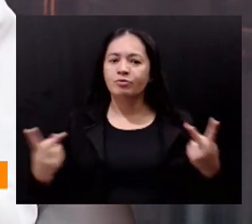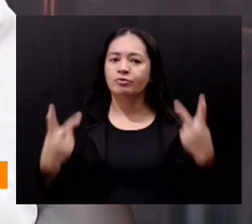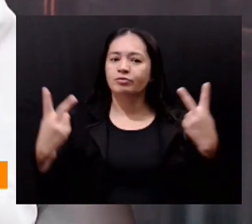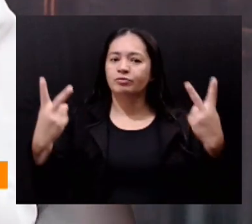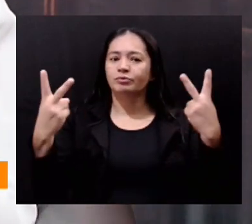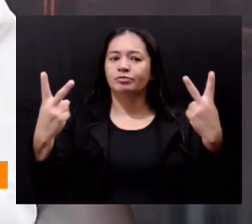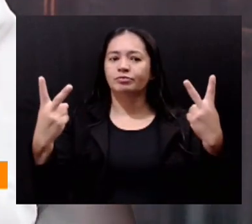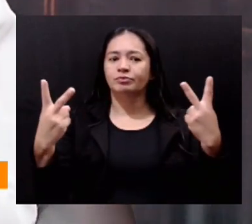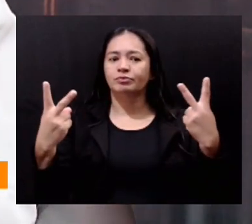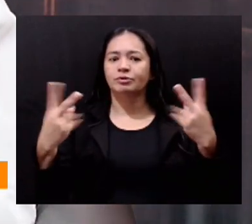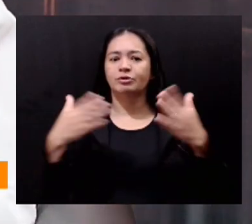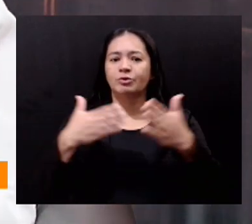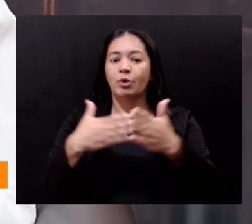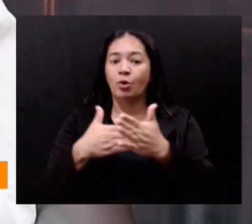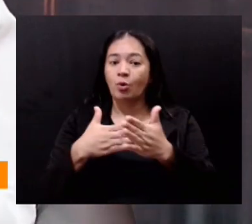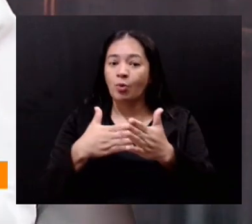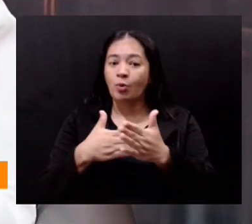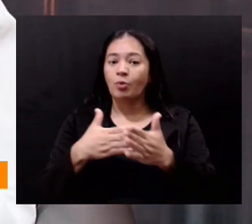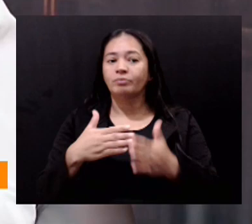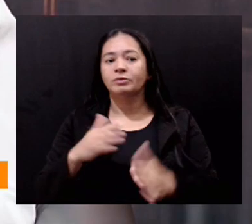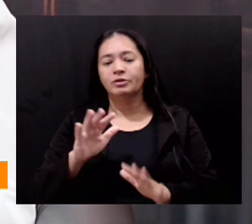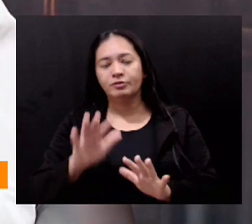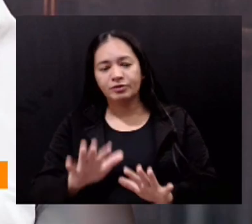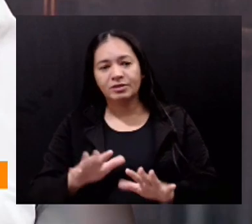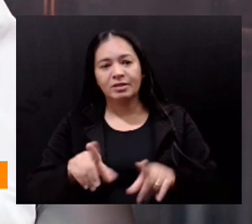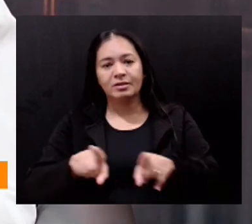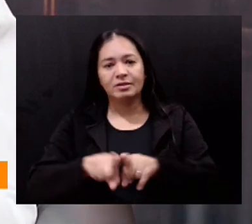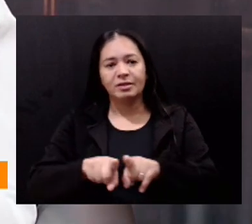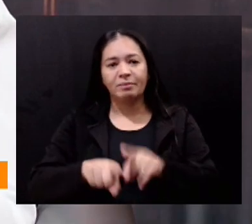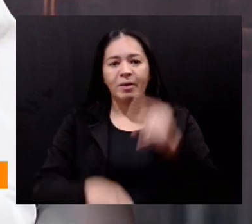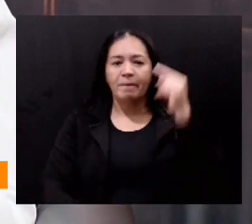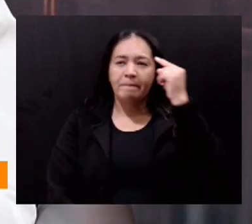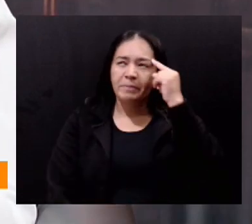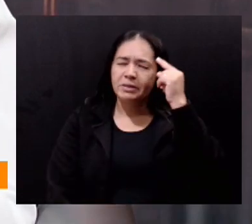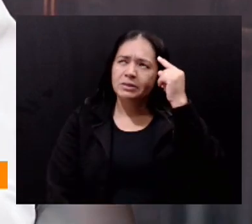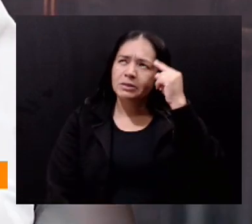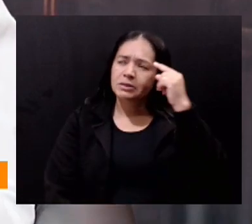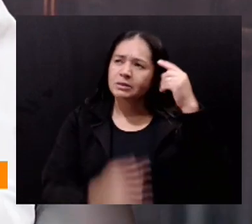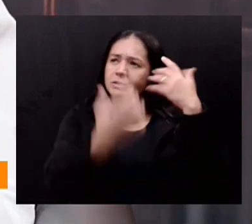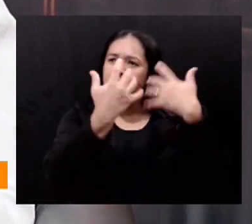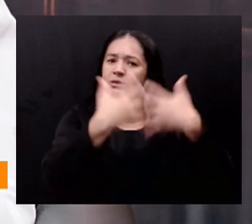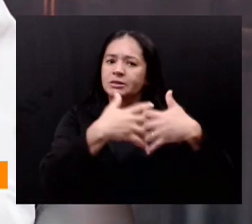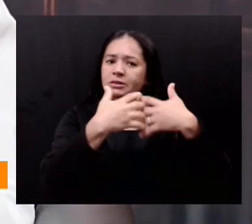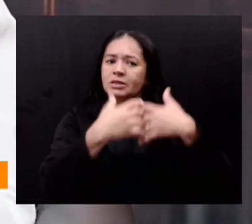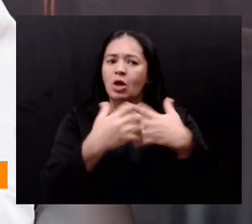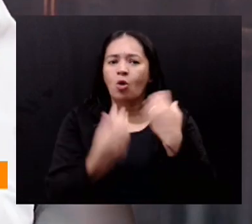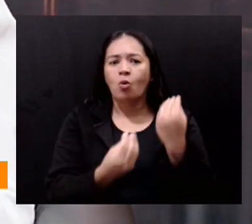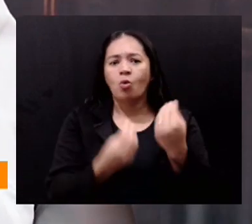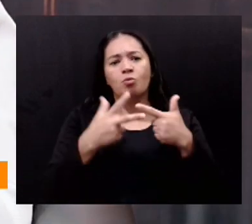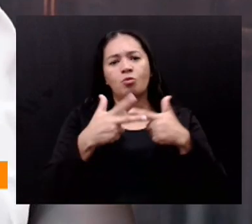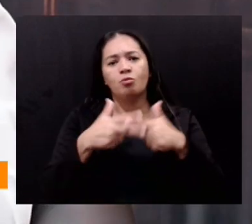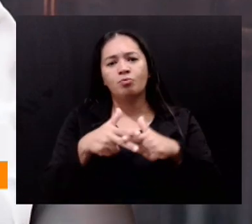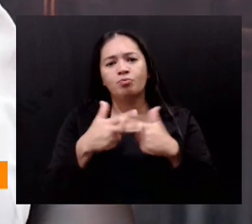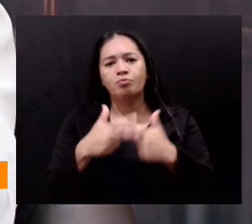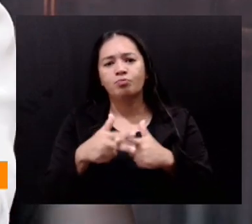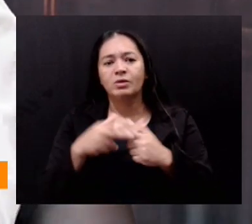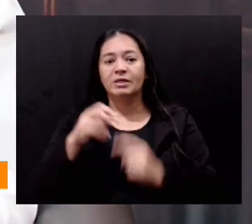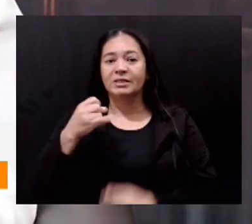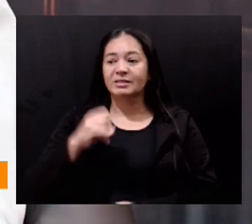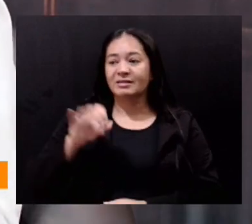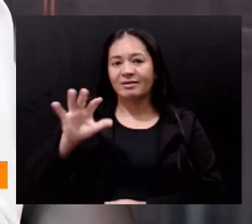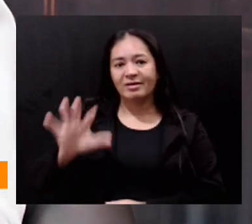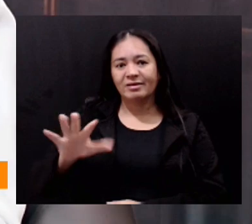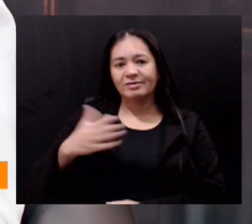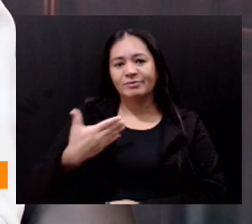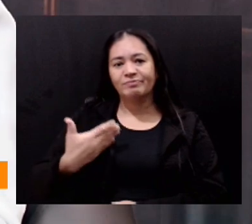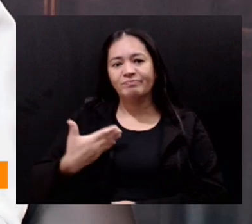limites, e aí você também vai refletindo muito sobre essa manutenção da amizade, se essa amizade que realmente ela está de acordo